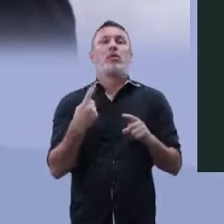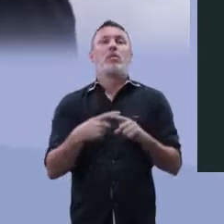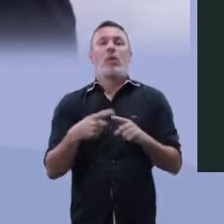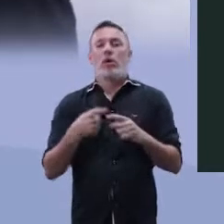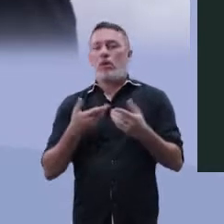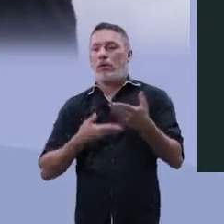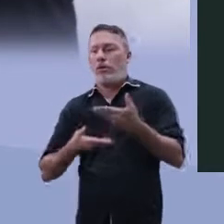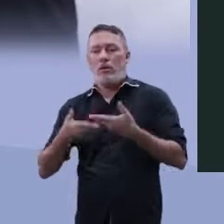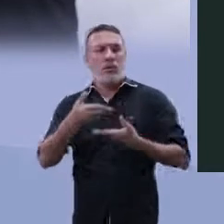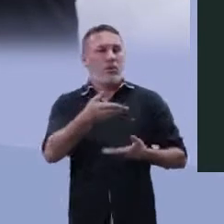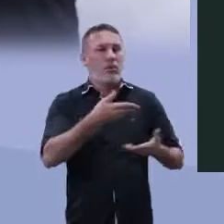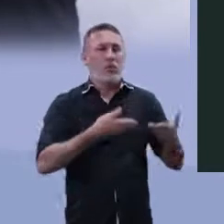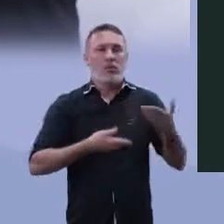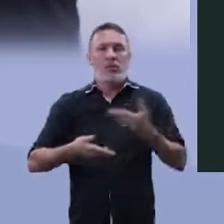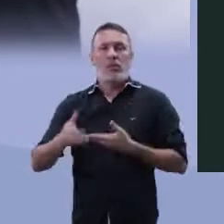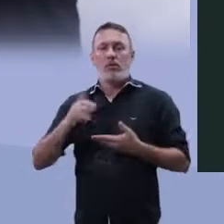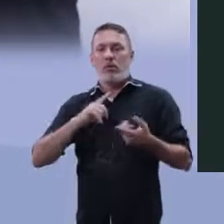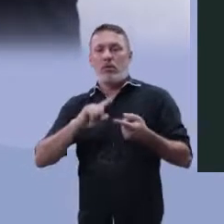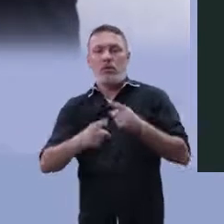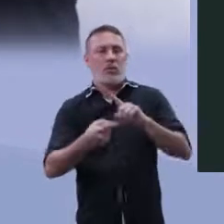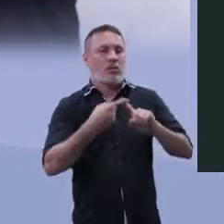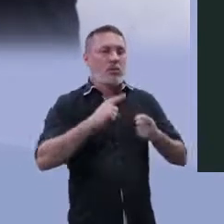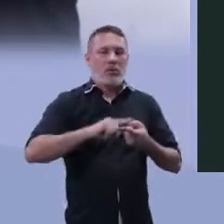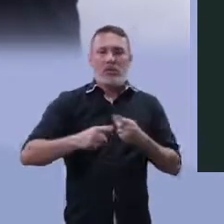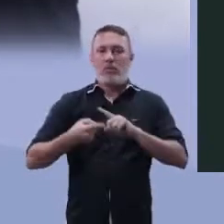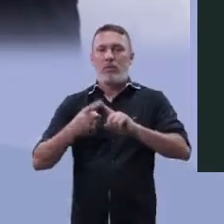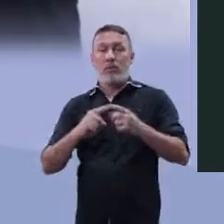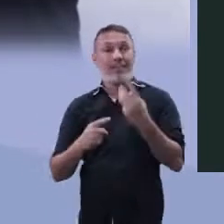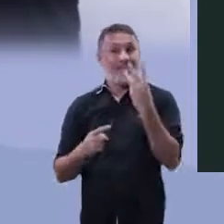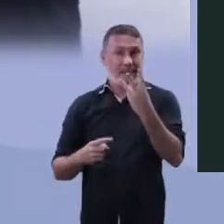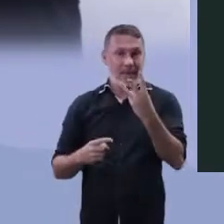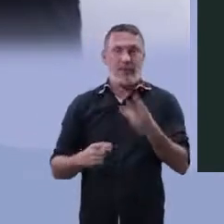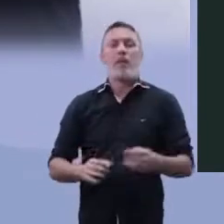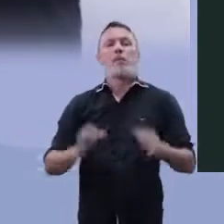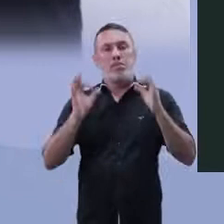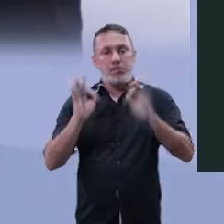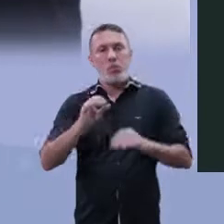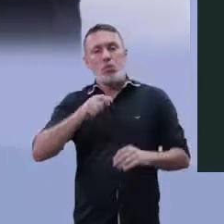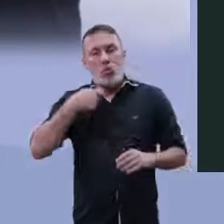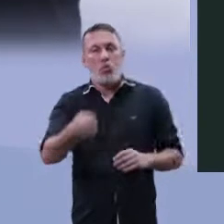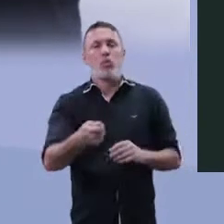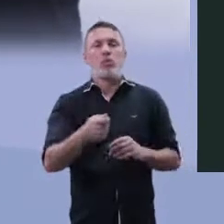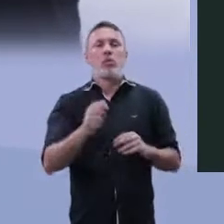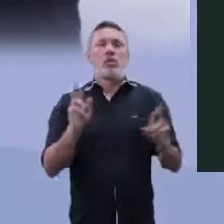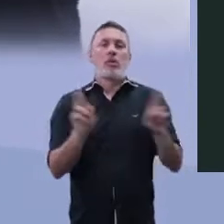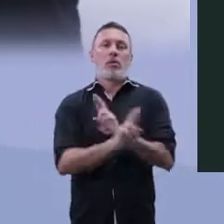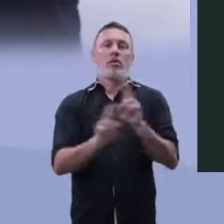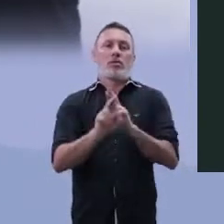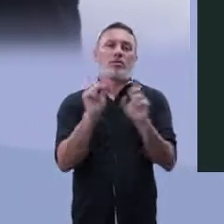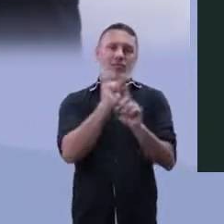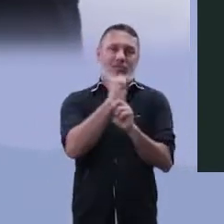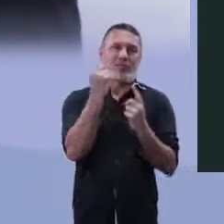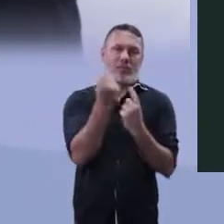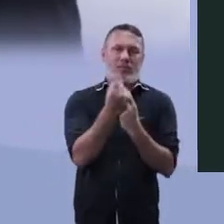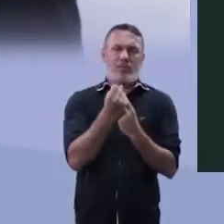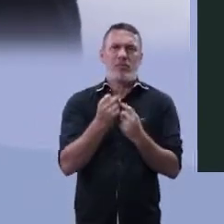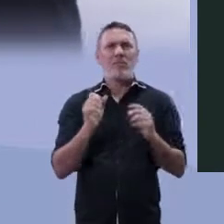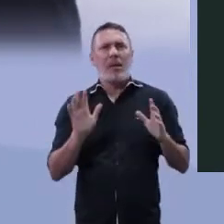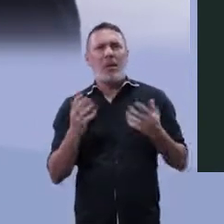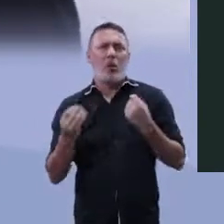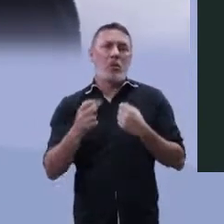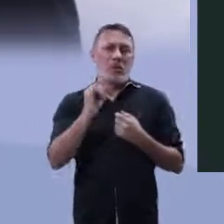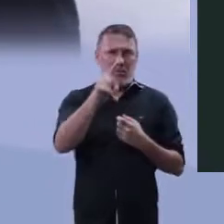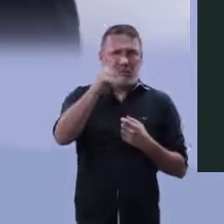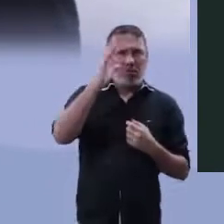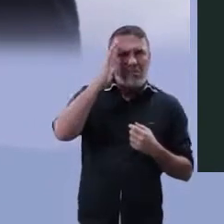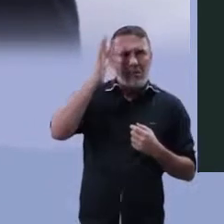necessária a existência de uma terceira pessoa que possa, né, permita um processo de interação entre esses indivíduos, né?